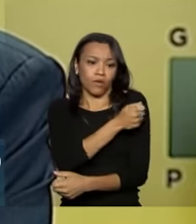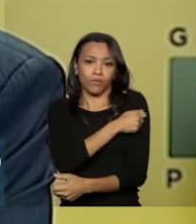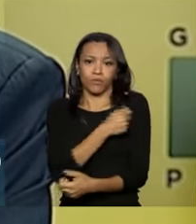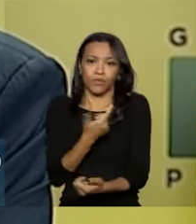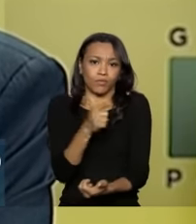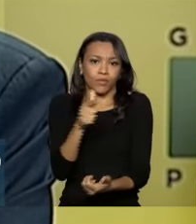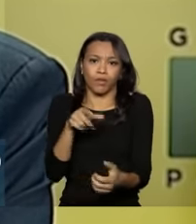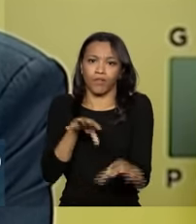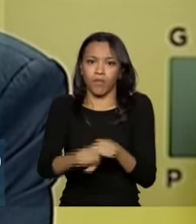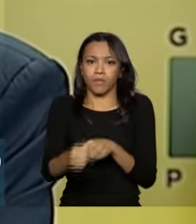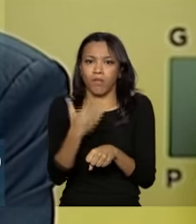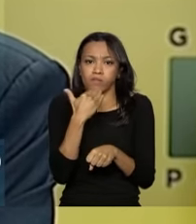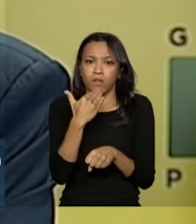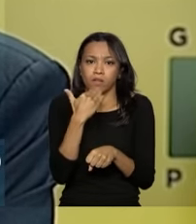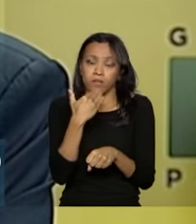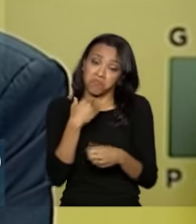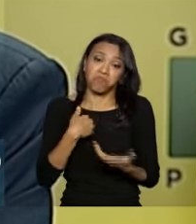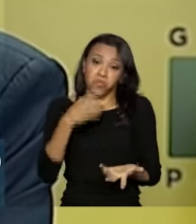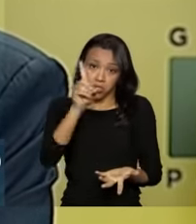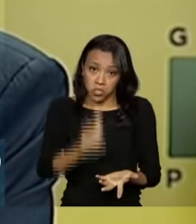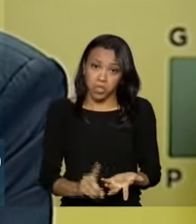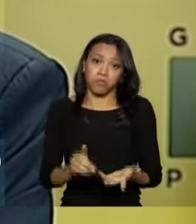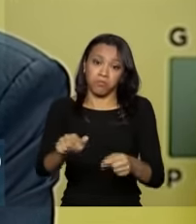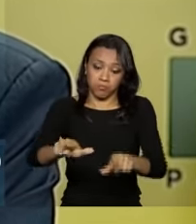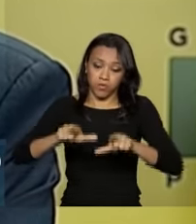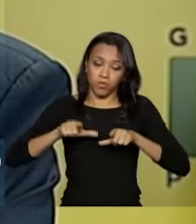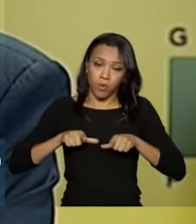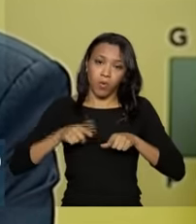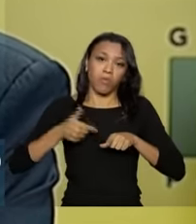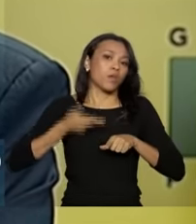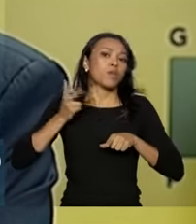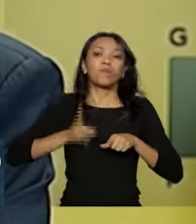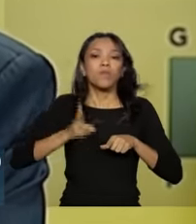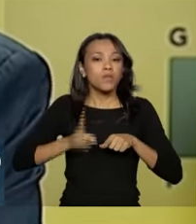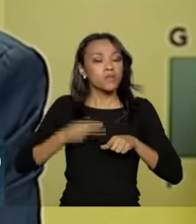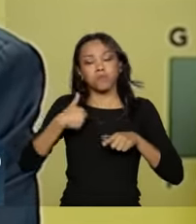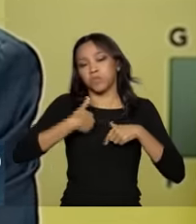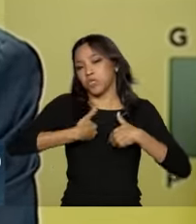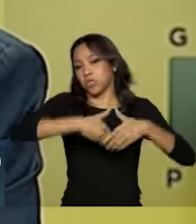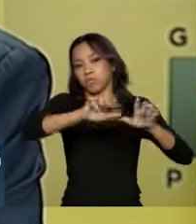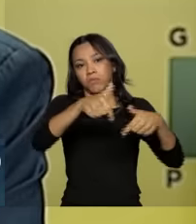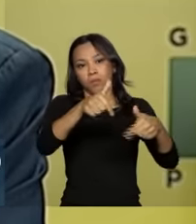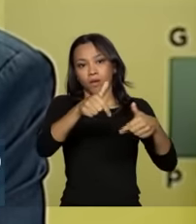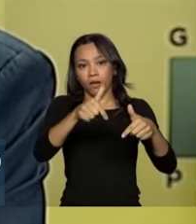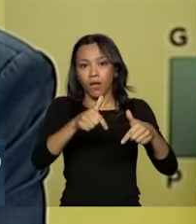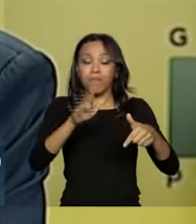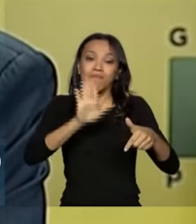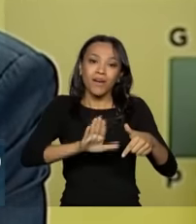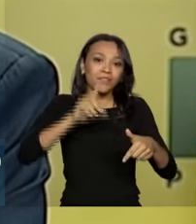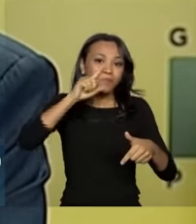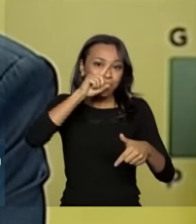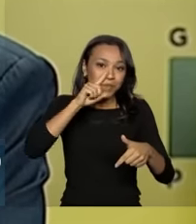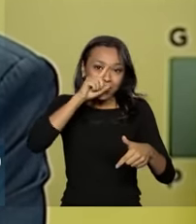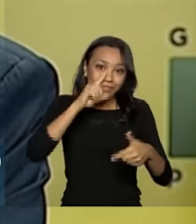formado teria direito ao seu diploma igual, ele iria trabalhar do mesmo jeito e com o risco tudo que isso traz para a